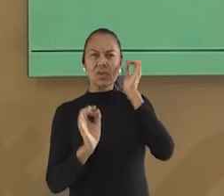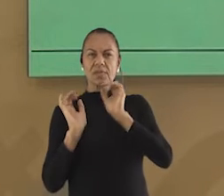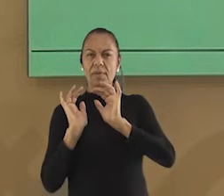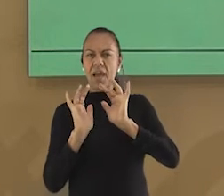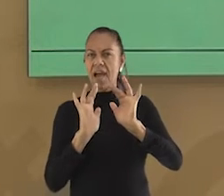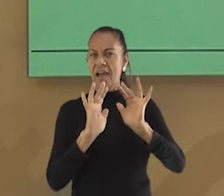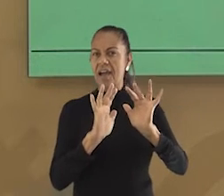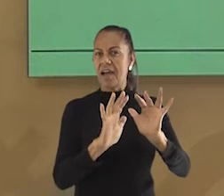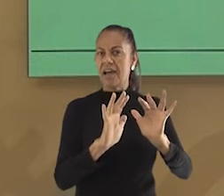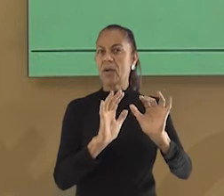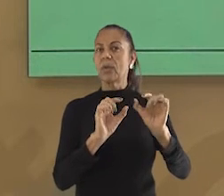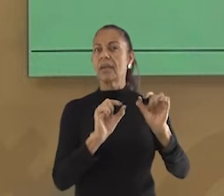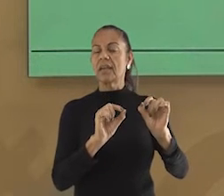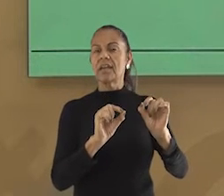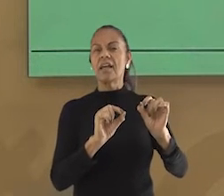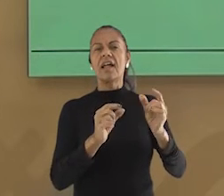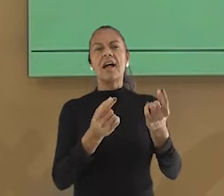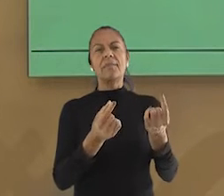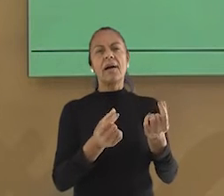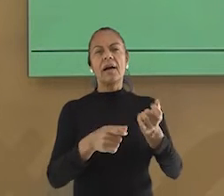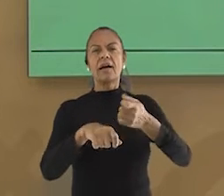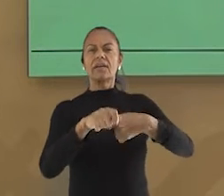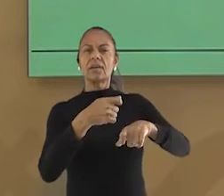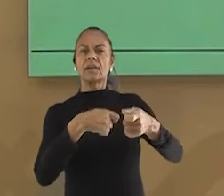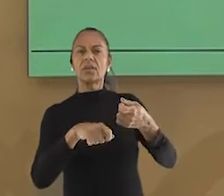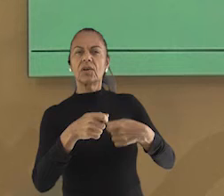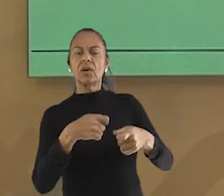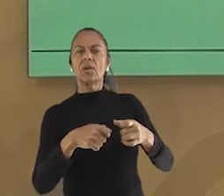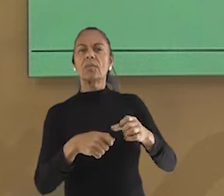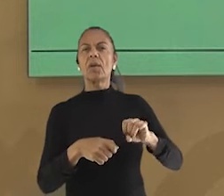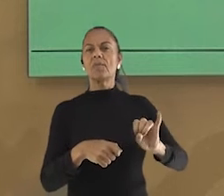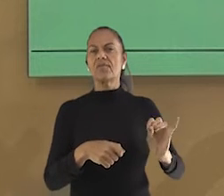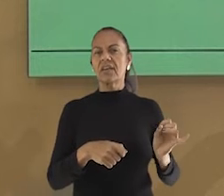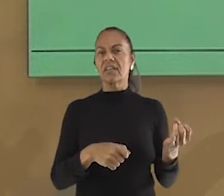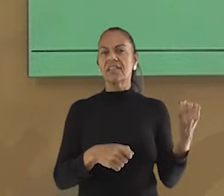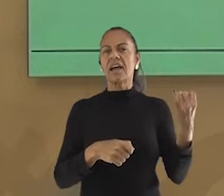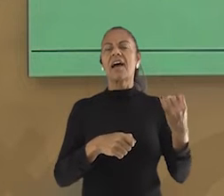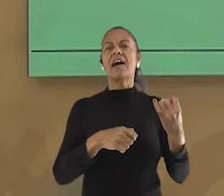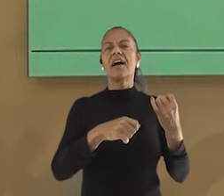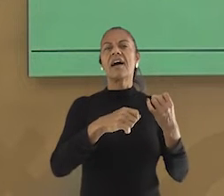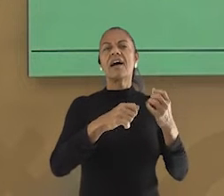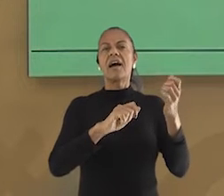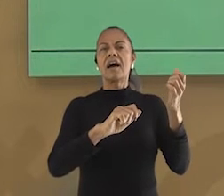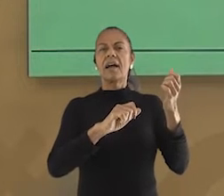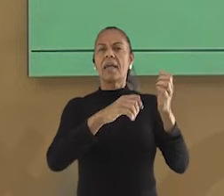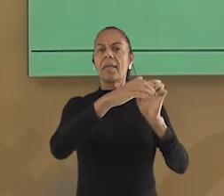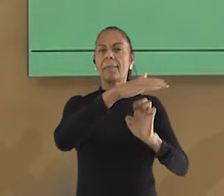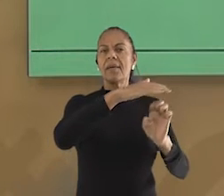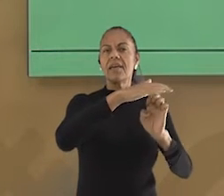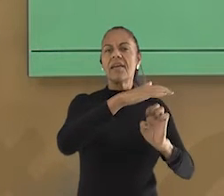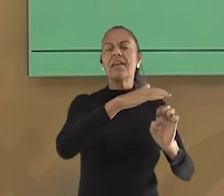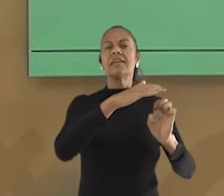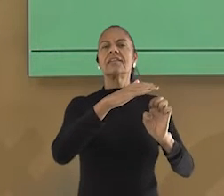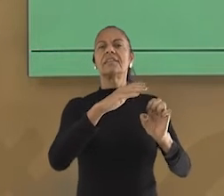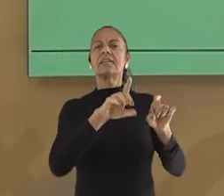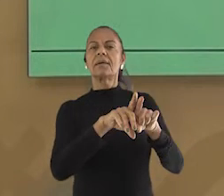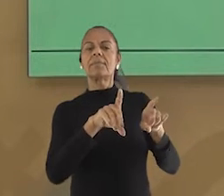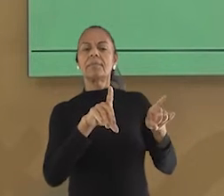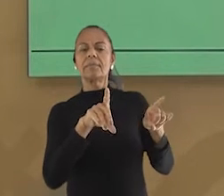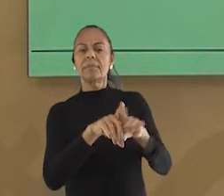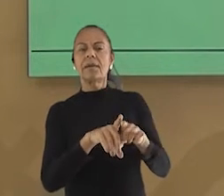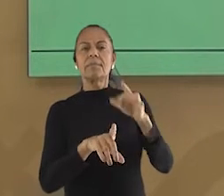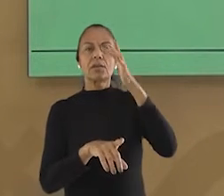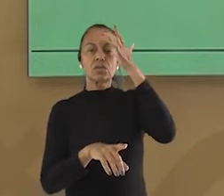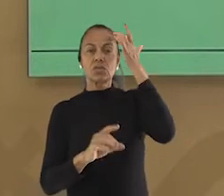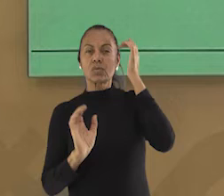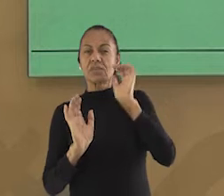cada vez mais pessoas por fatores econômicos, oportunidades de negócios ou trabalho, comércio. As pessoas